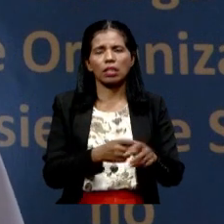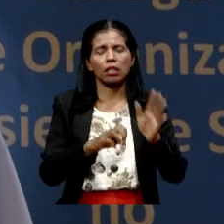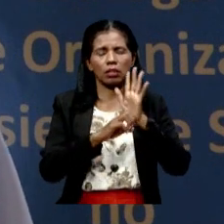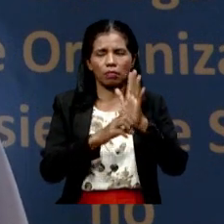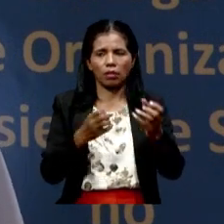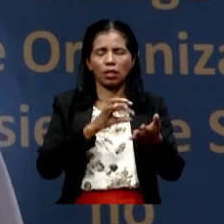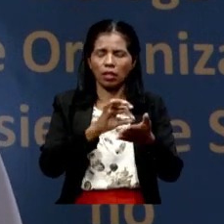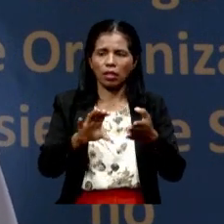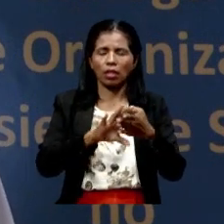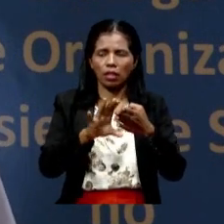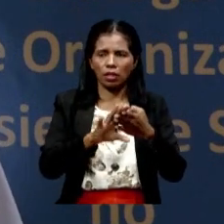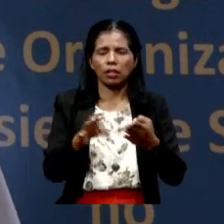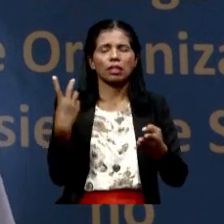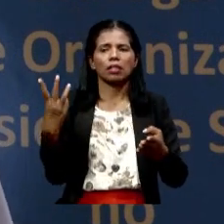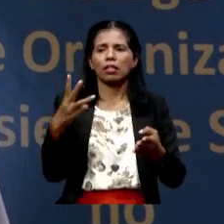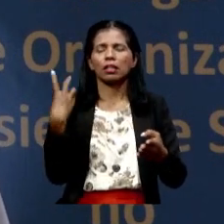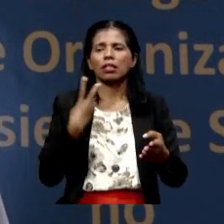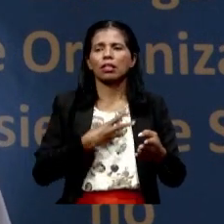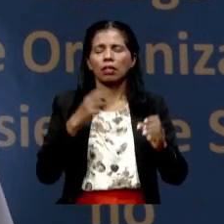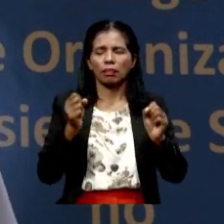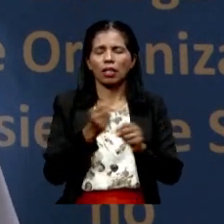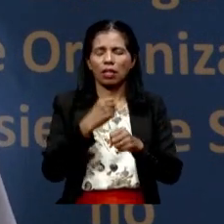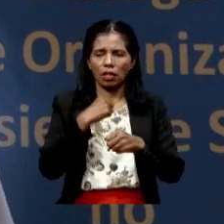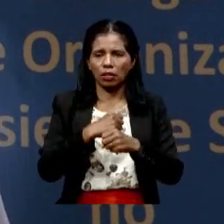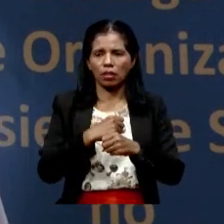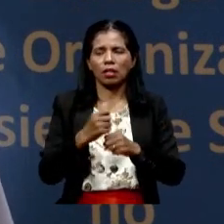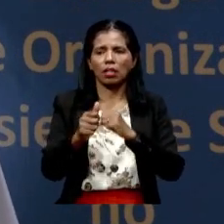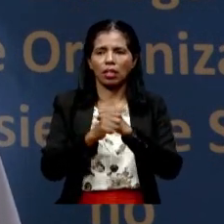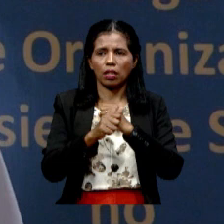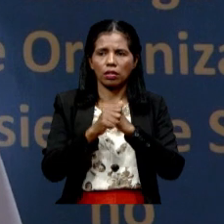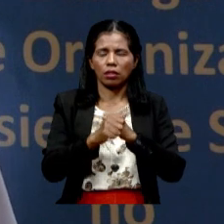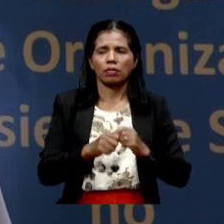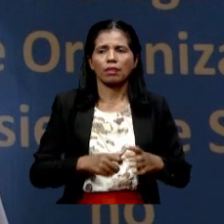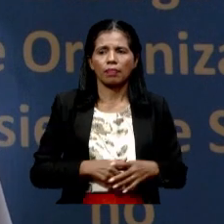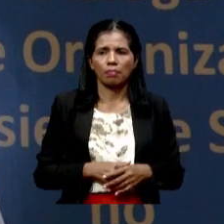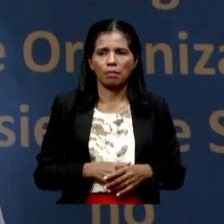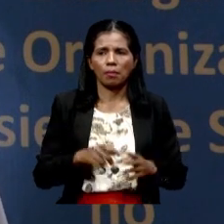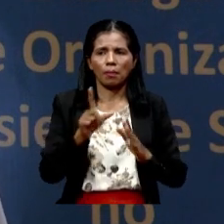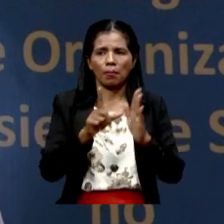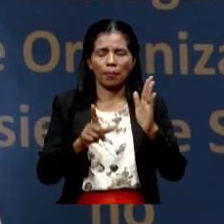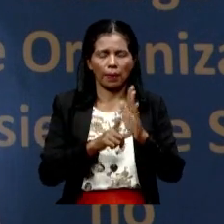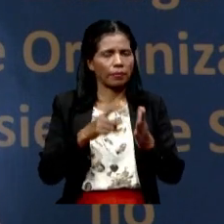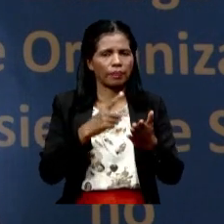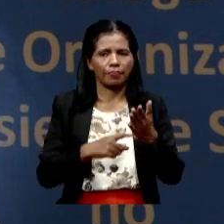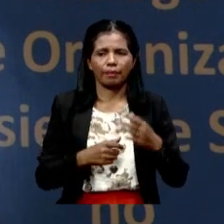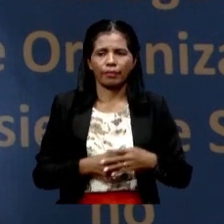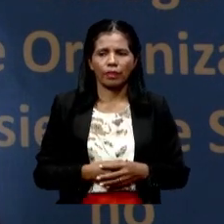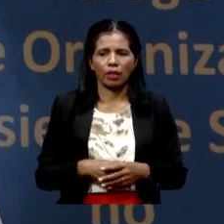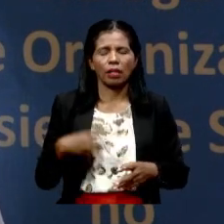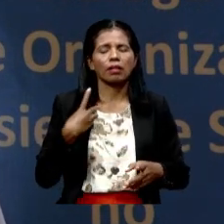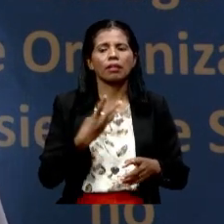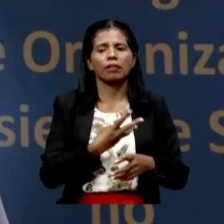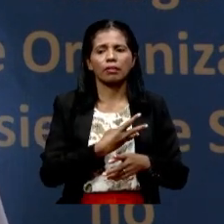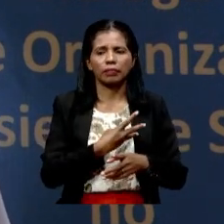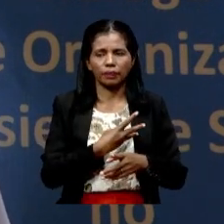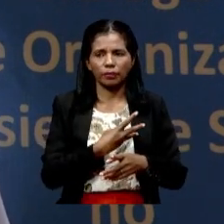bela kara karta ita bela halo ita nia protesta ruma lihusi meso ida de itamba